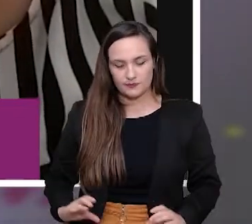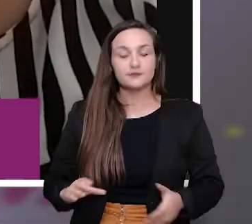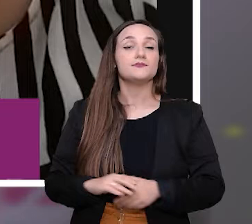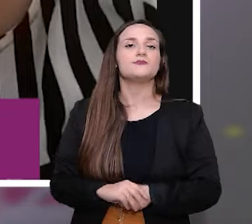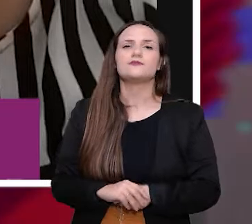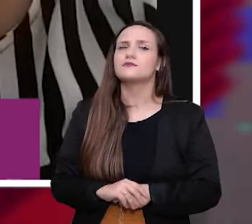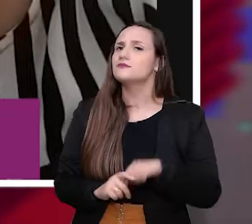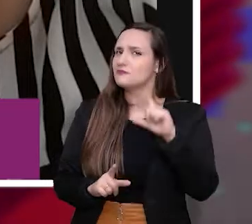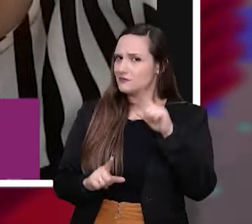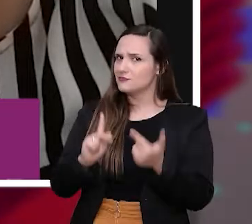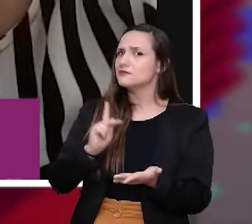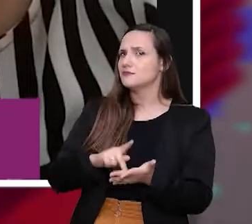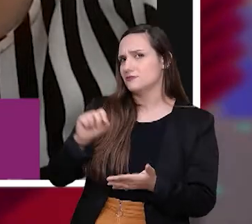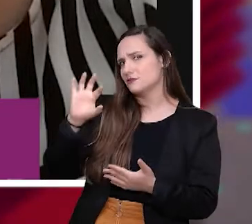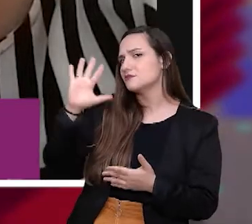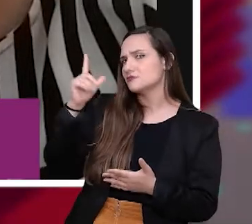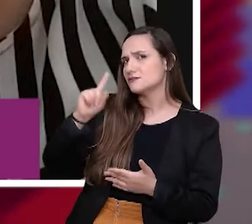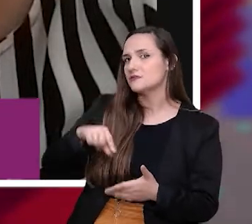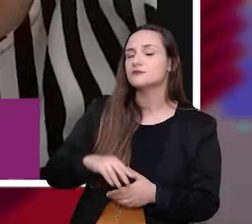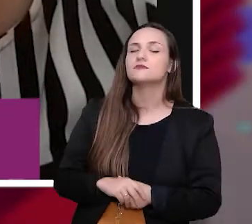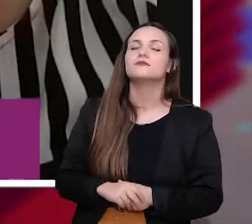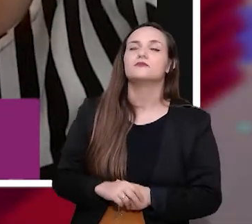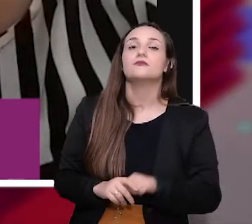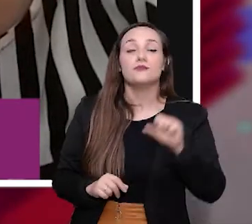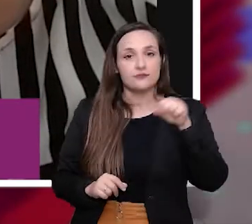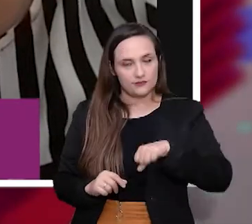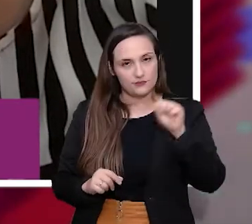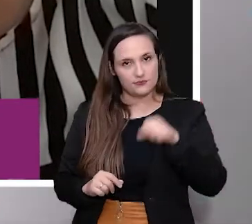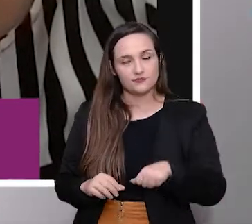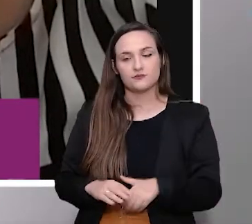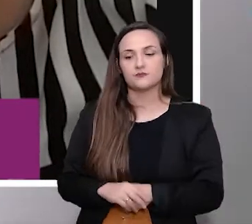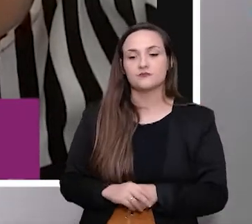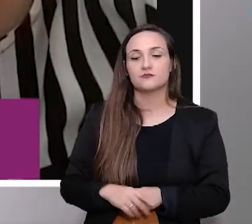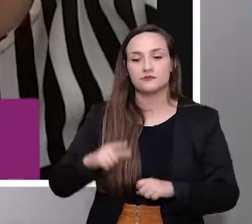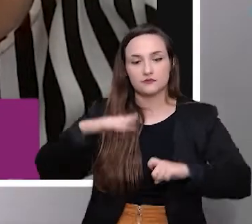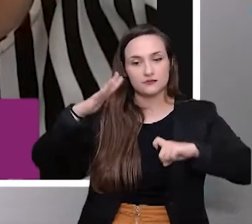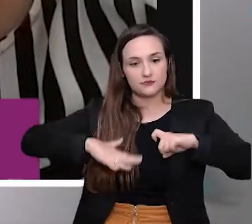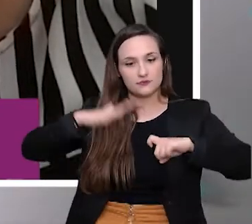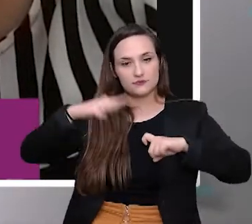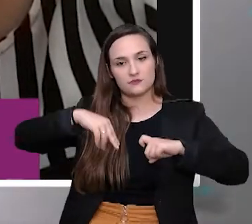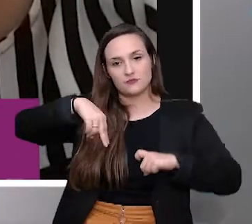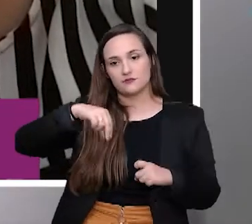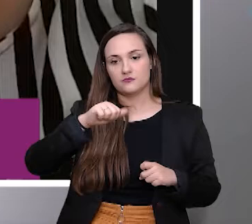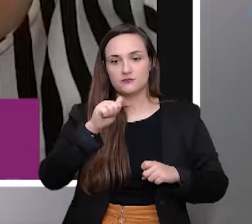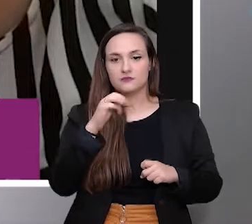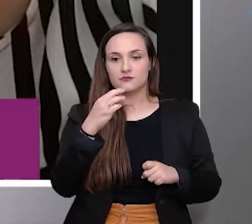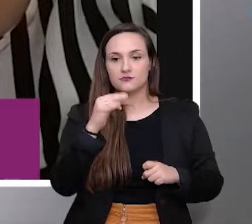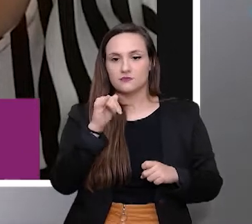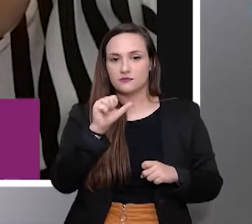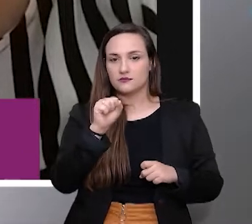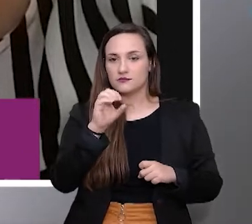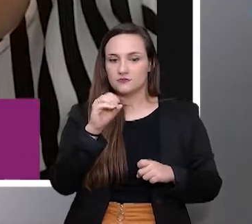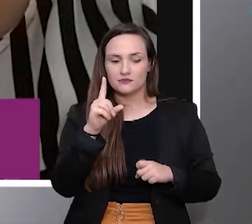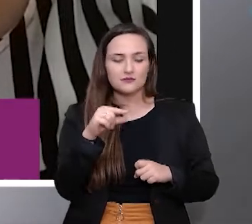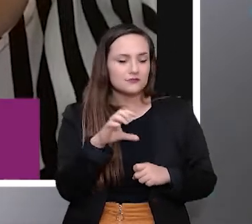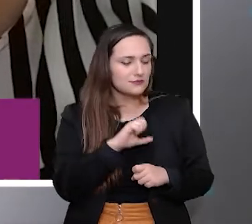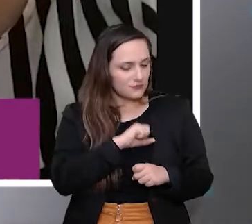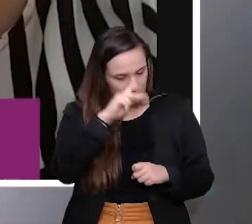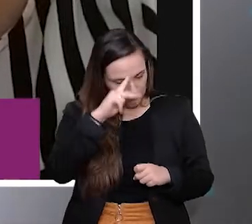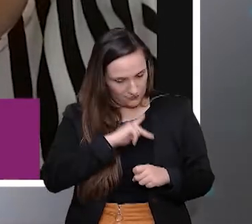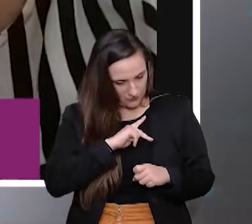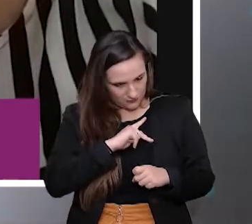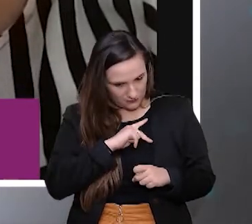E é uma realidade, né? Com certeza. O mito de Narciso, né? Ele era tão belo e enamorou-se de si mesmo, a ponto